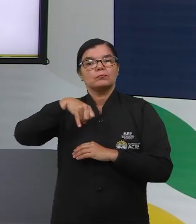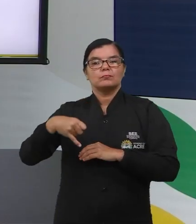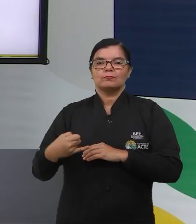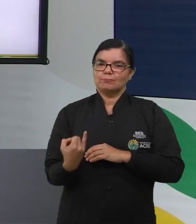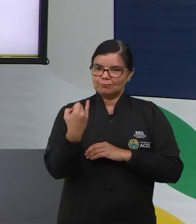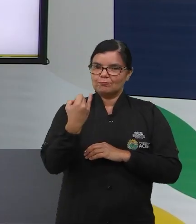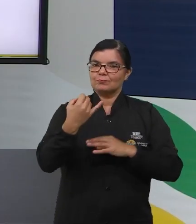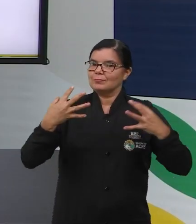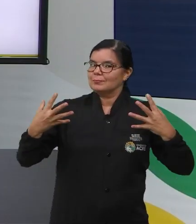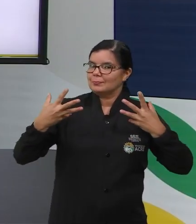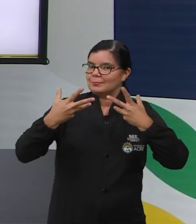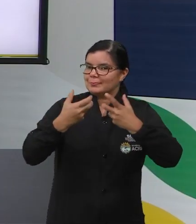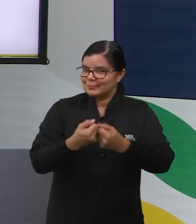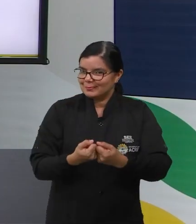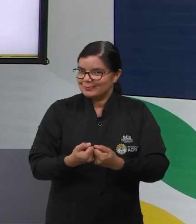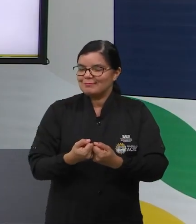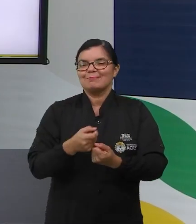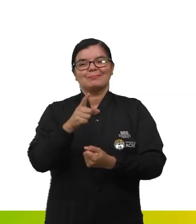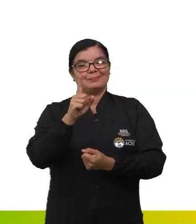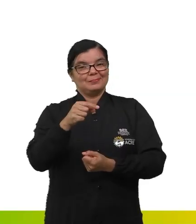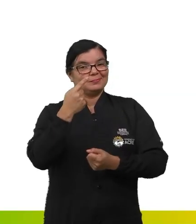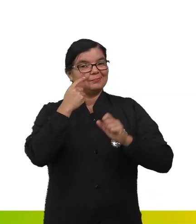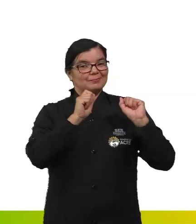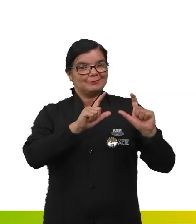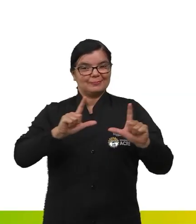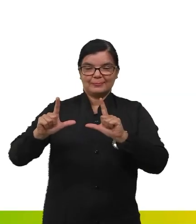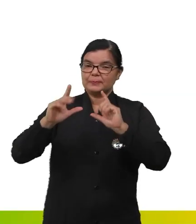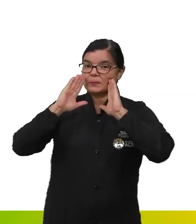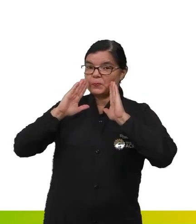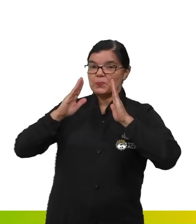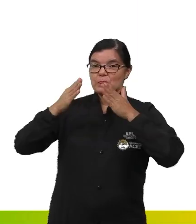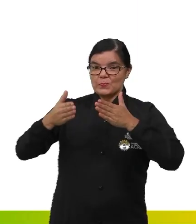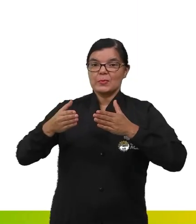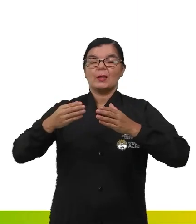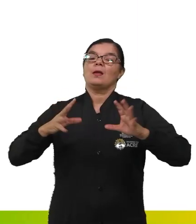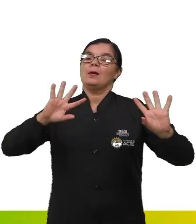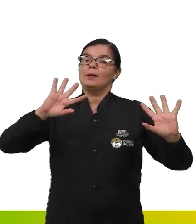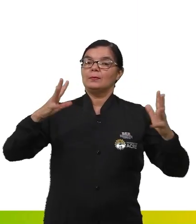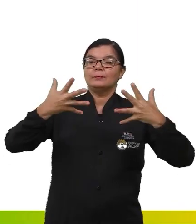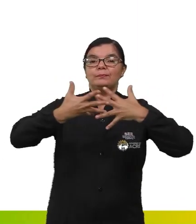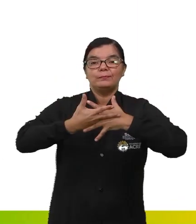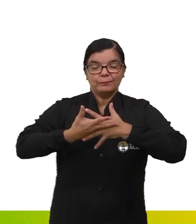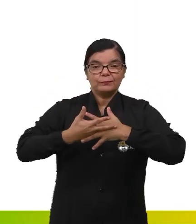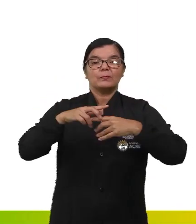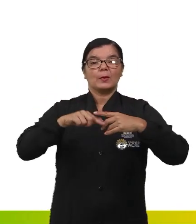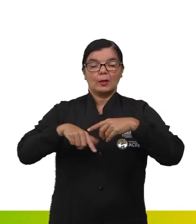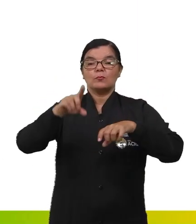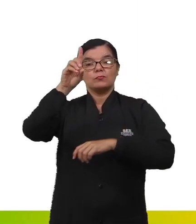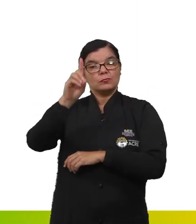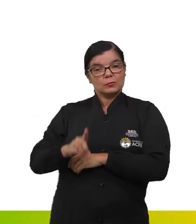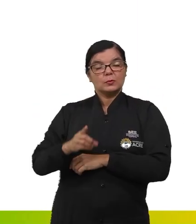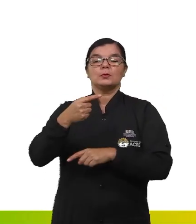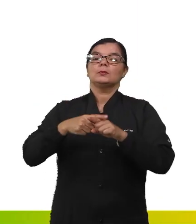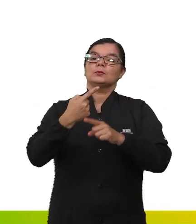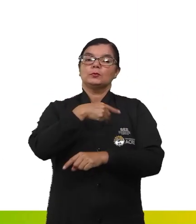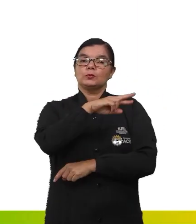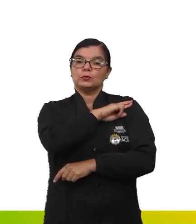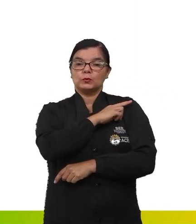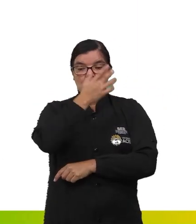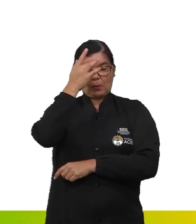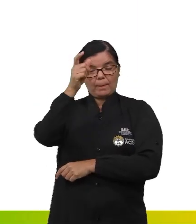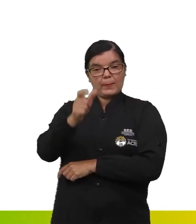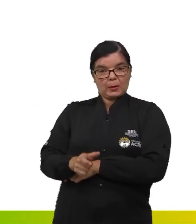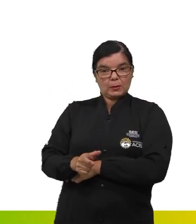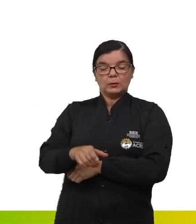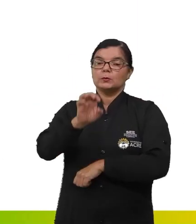a todos. É isso aí, garoto. Então foca aqui, ó. A cidadania é o exercício dos direitos e deveres de um indivíduo